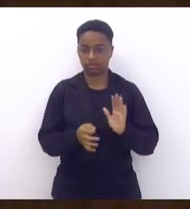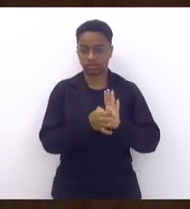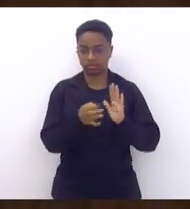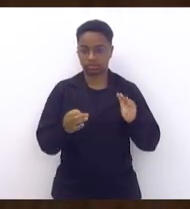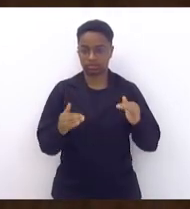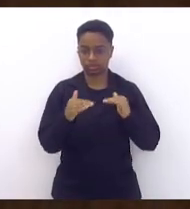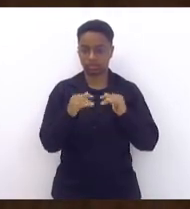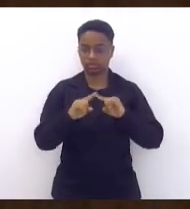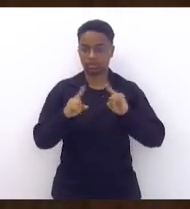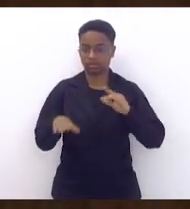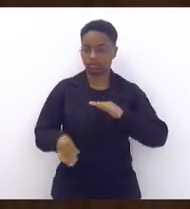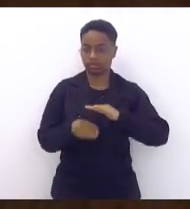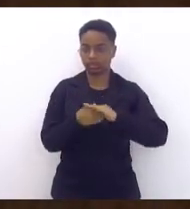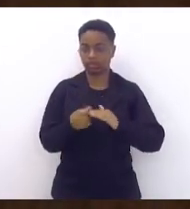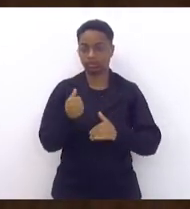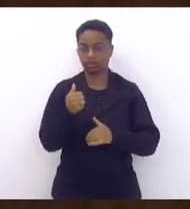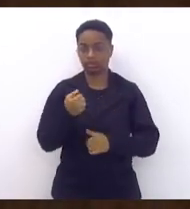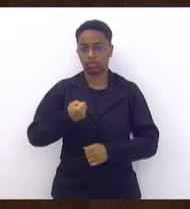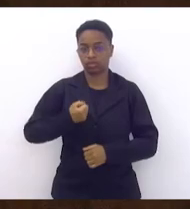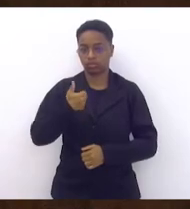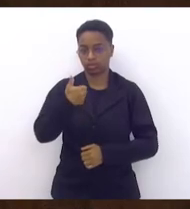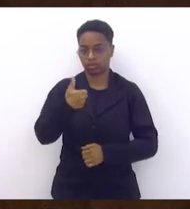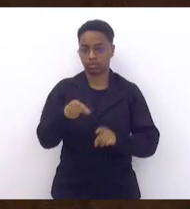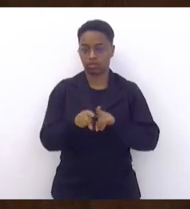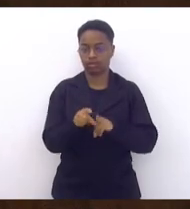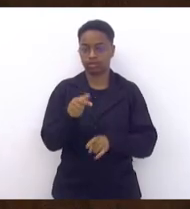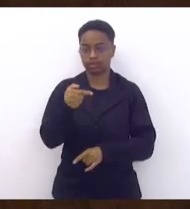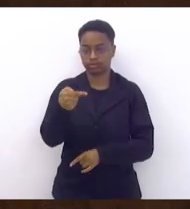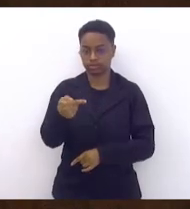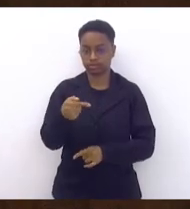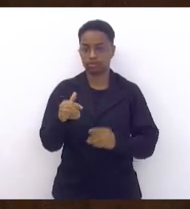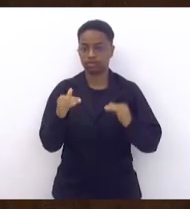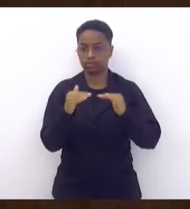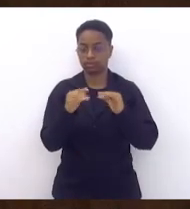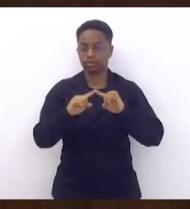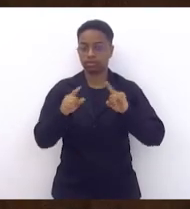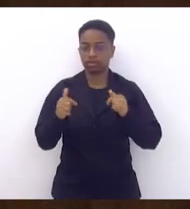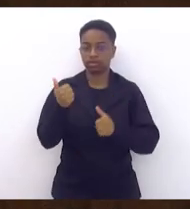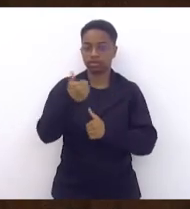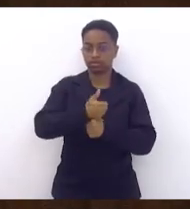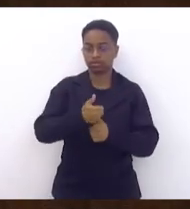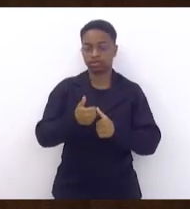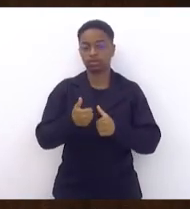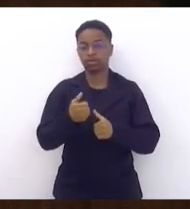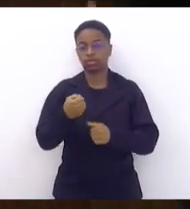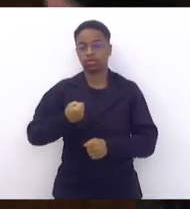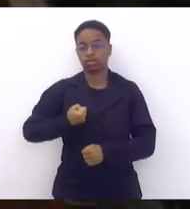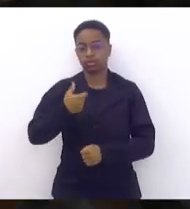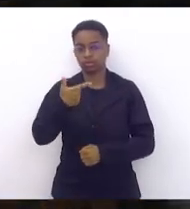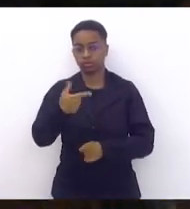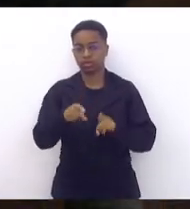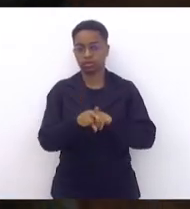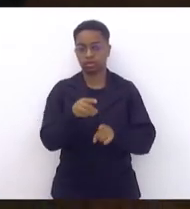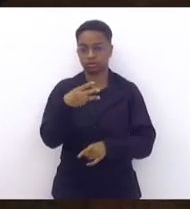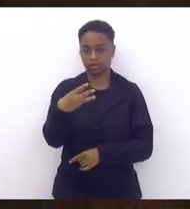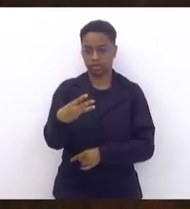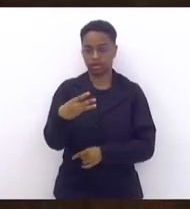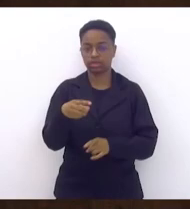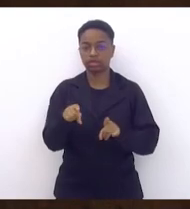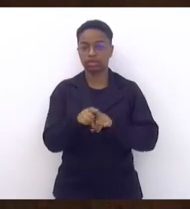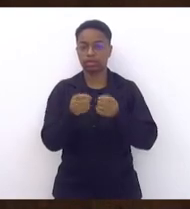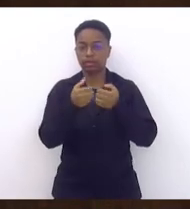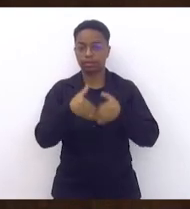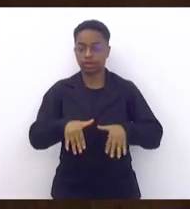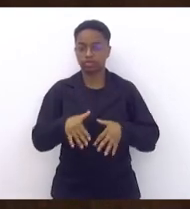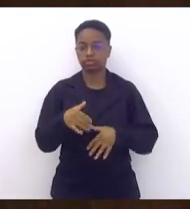com subemendas, emendas número 1 e 7, favorável com subemenda aglutinativa, as emendas número 2 e 3, prejudicadas